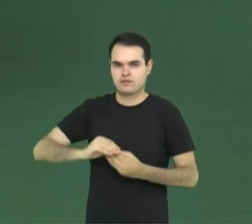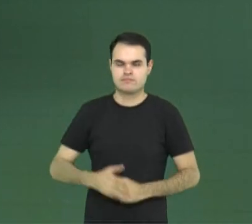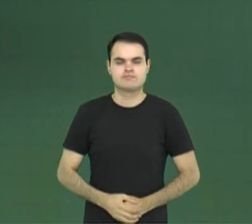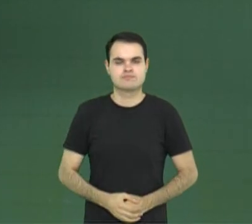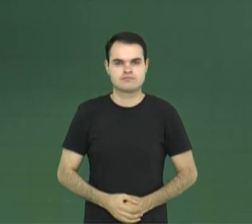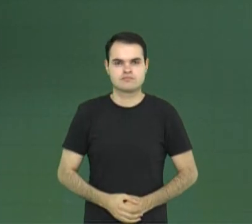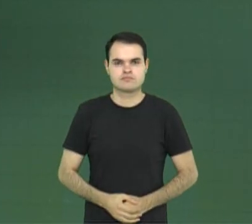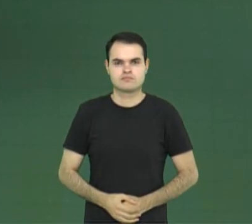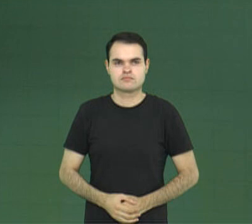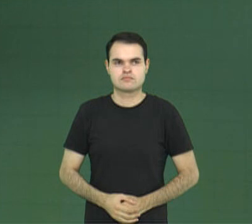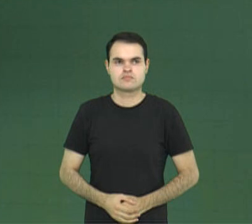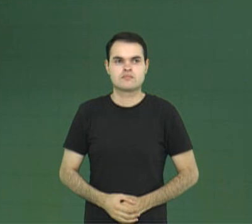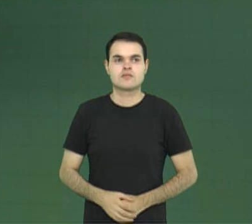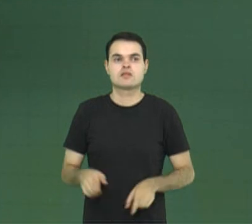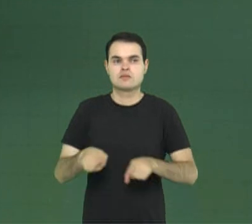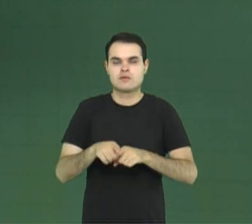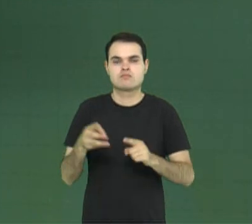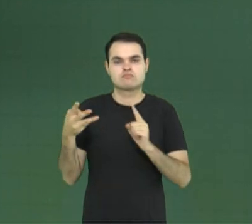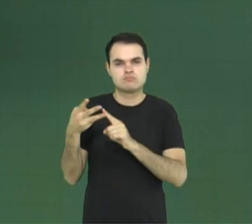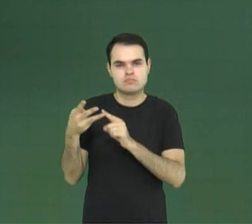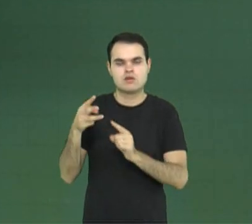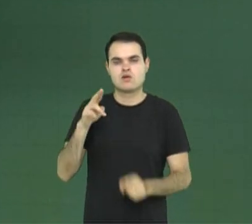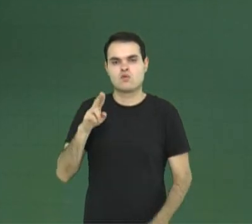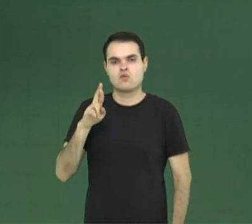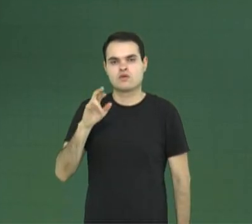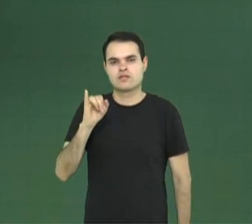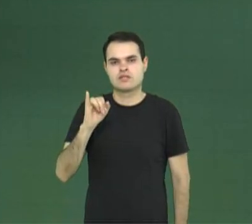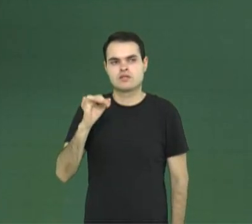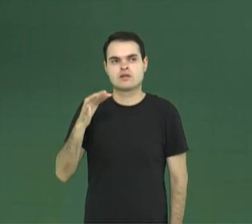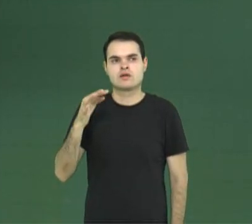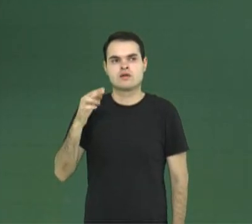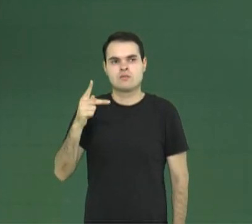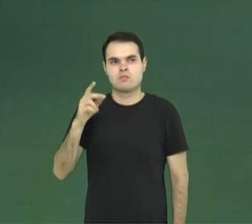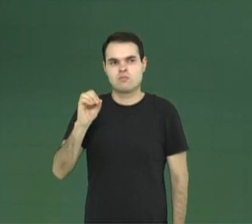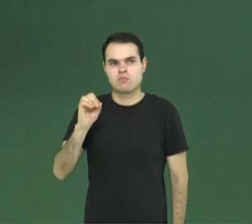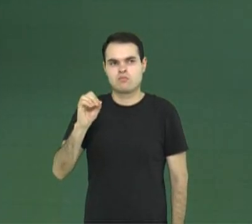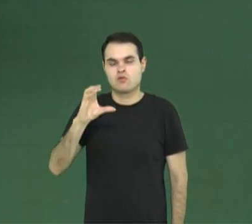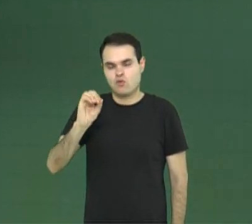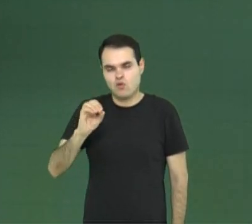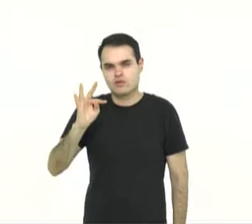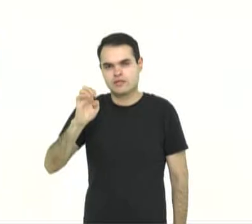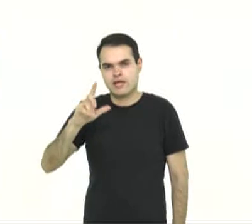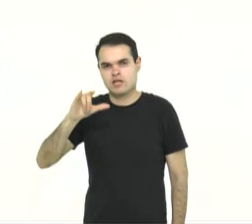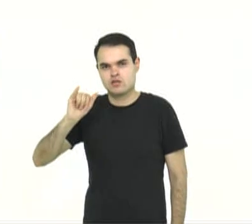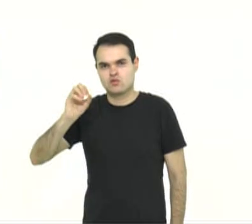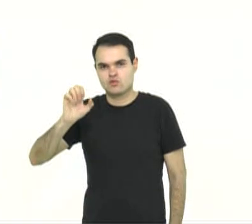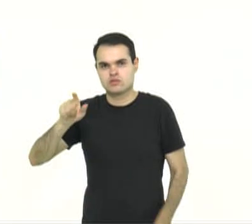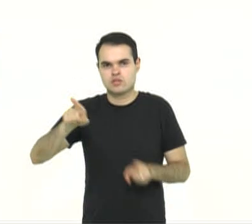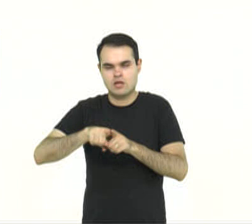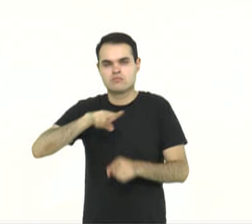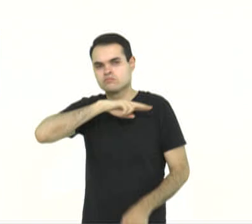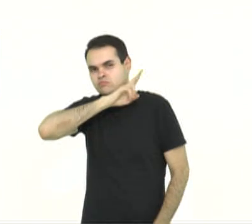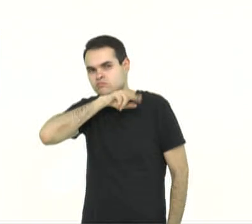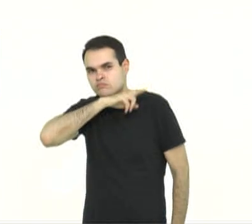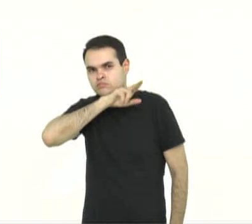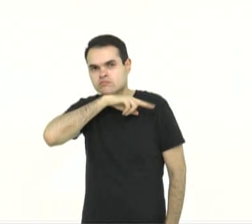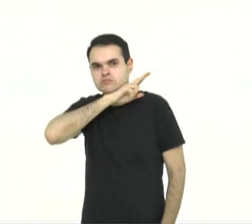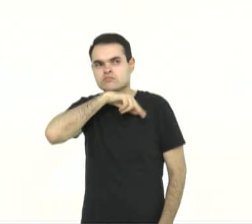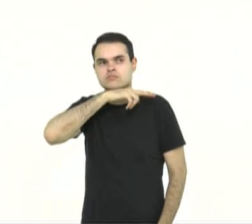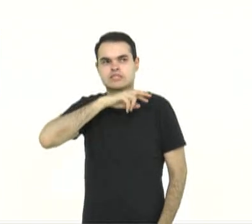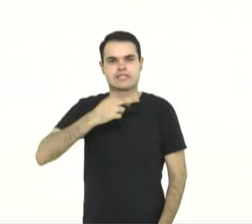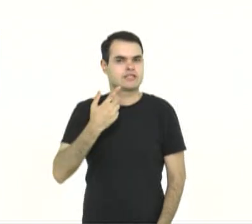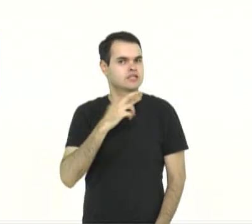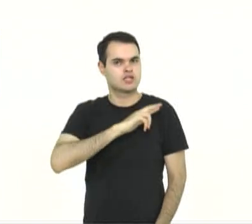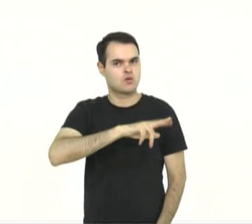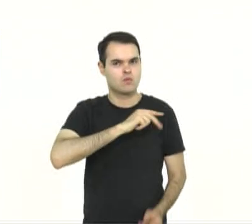Tá? E os uricotélicos vão ser aqueles que menos dependem de água, que são os répteis, os não crocodilianos aqui